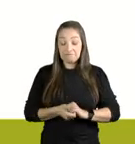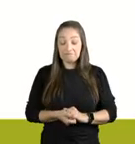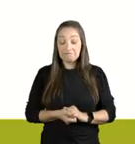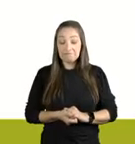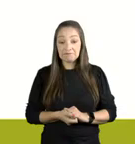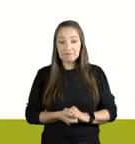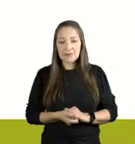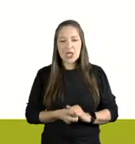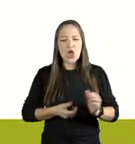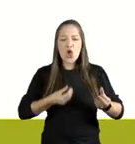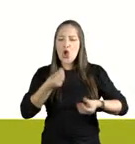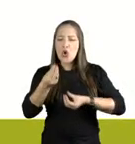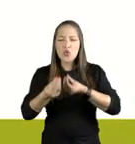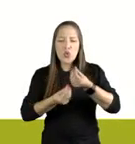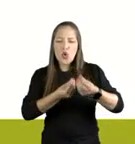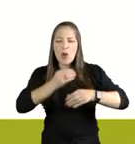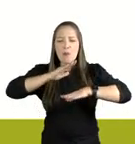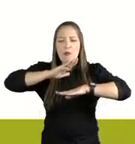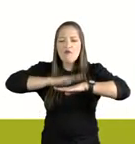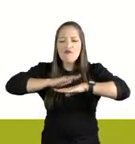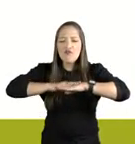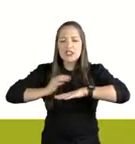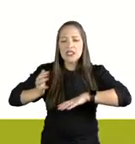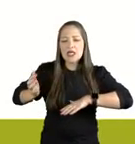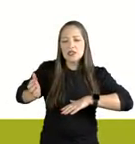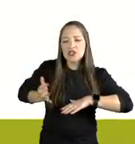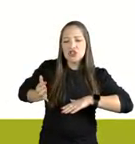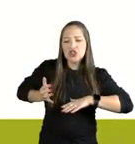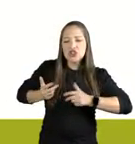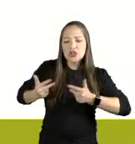primeiro, como construir riquezas? Eu acho que